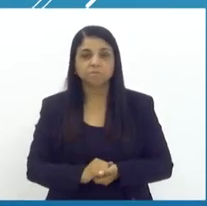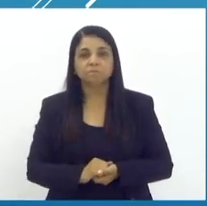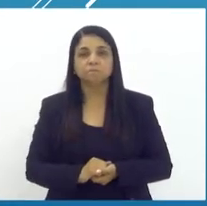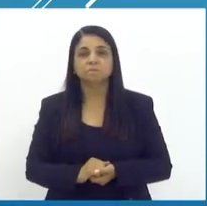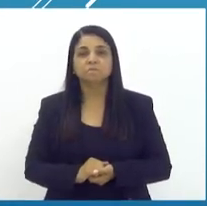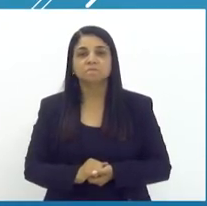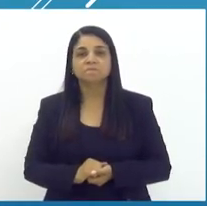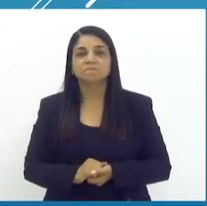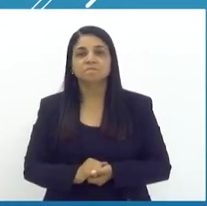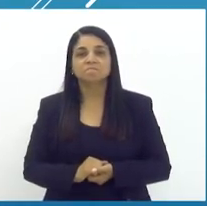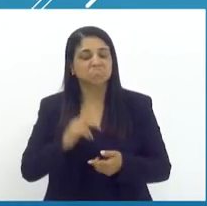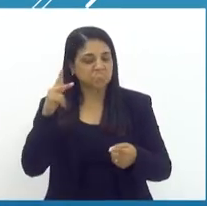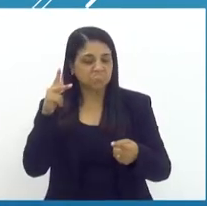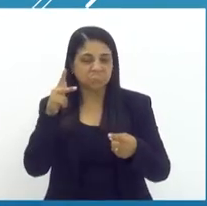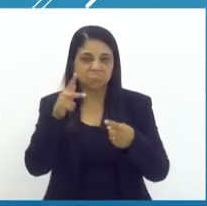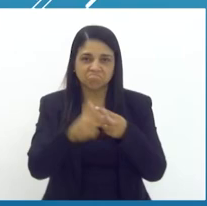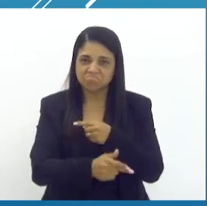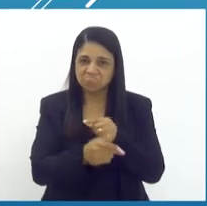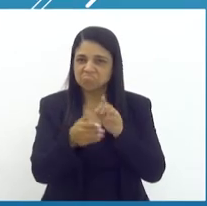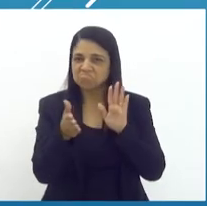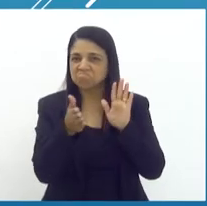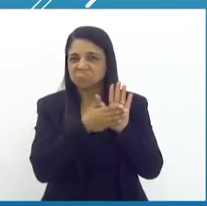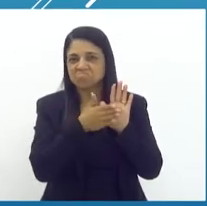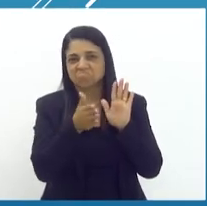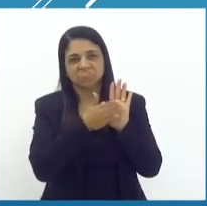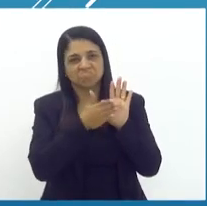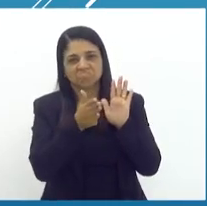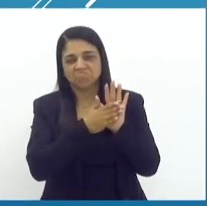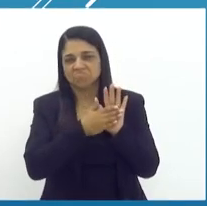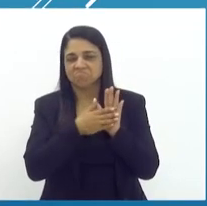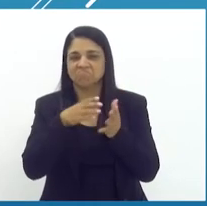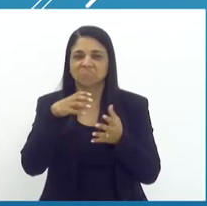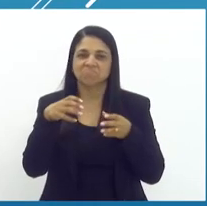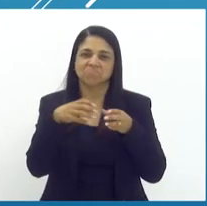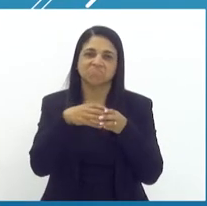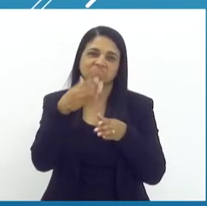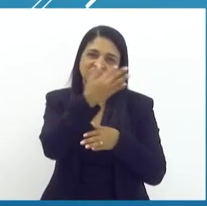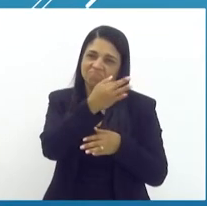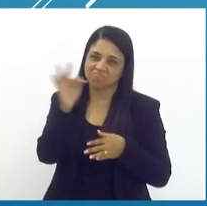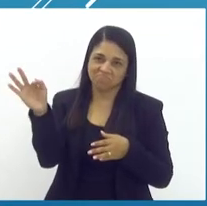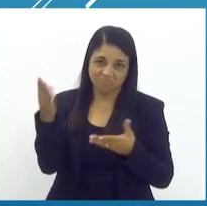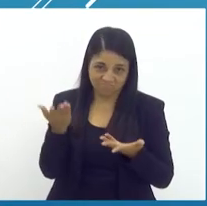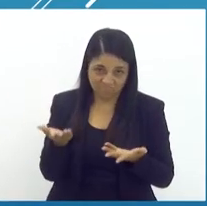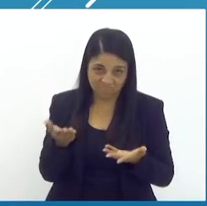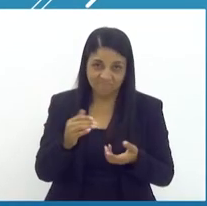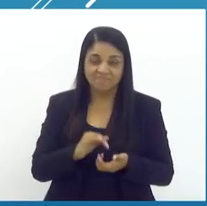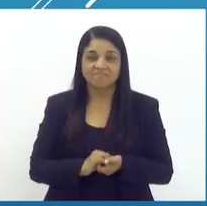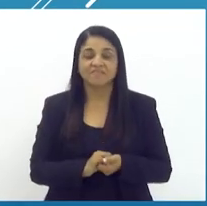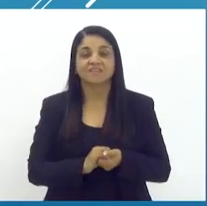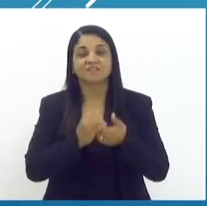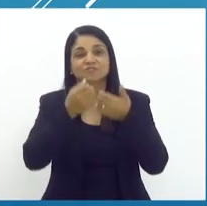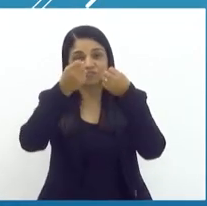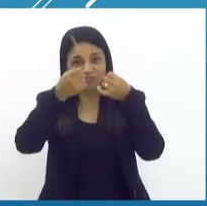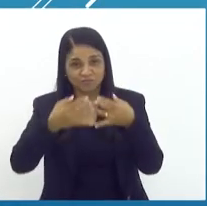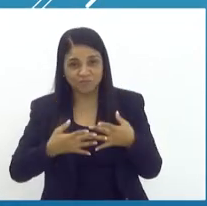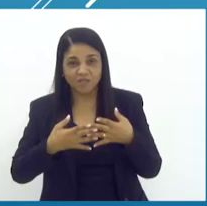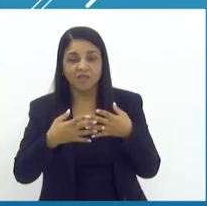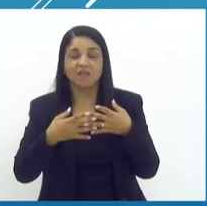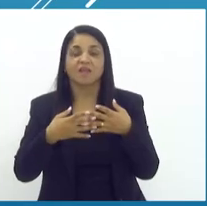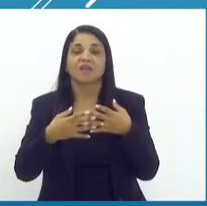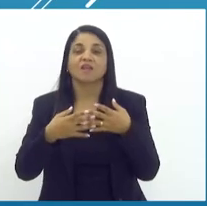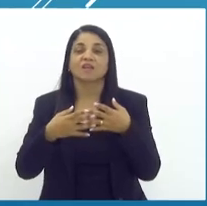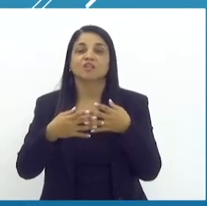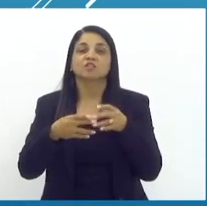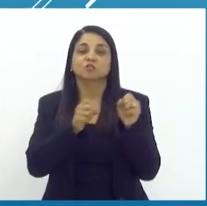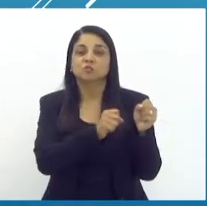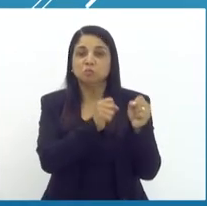veta qualquer proposta não consigo fazer negativo pode passar bom já falei sobre isso sobre a